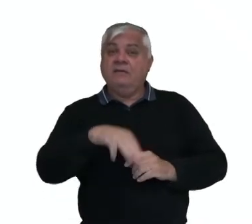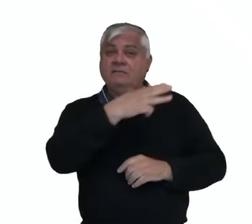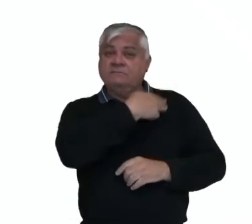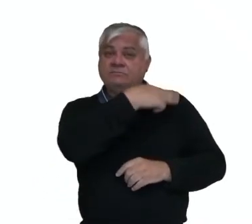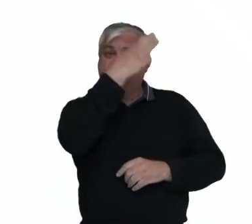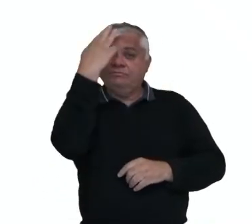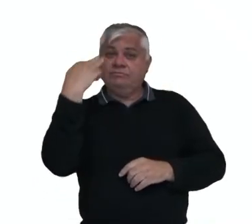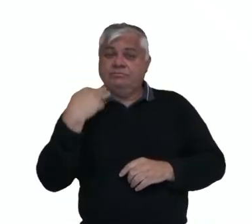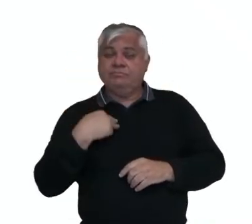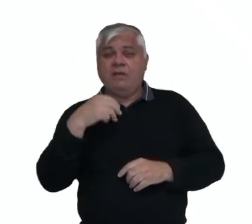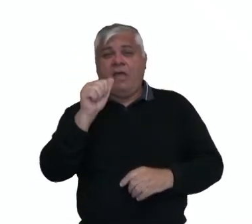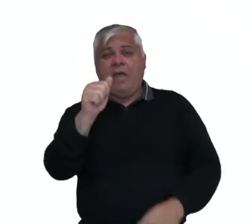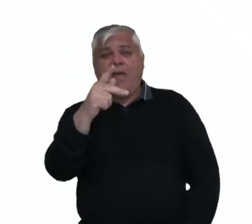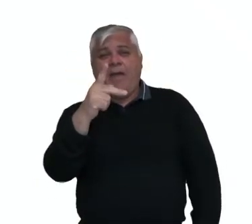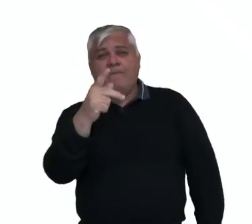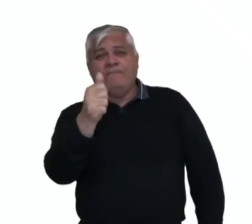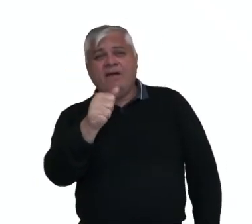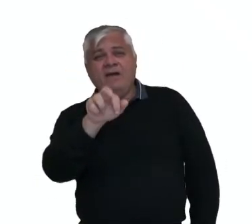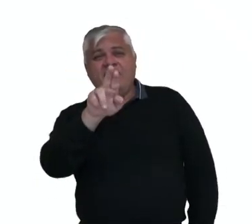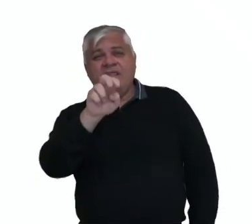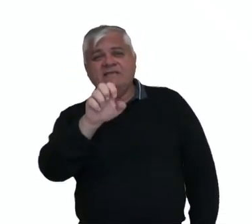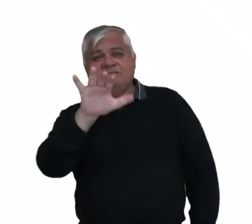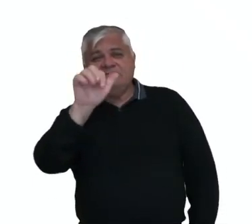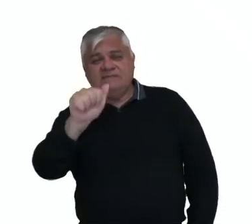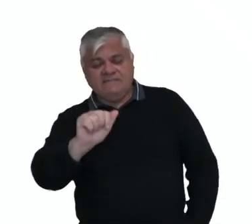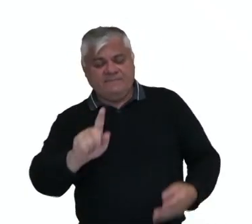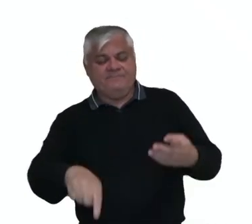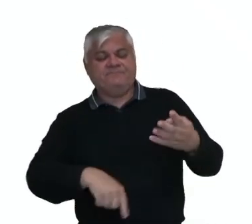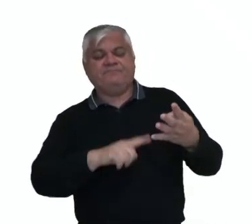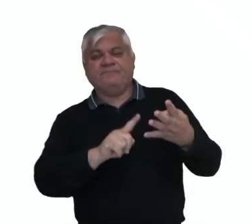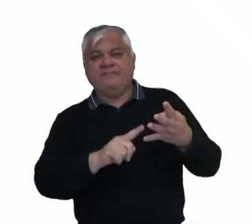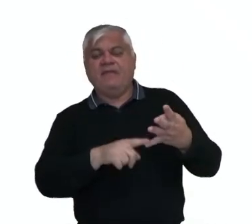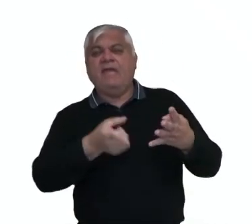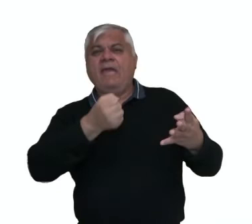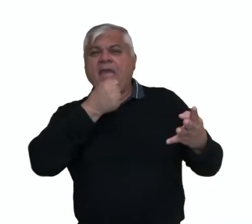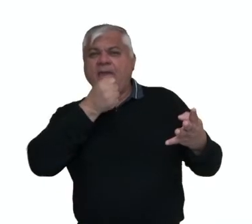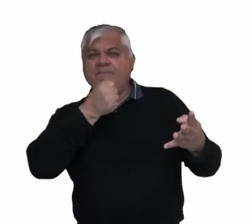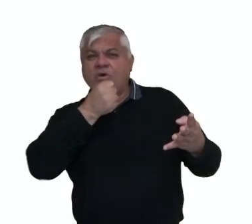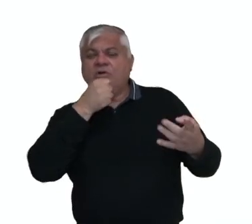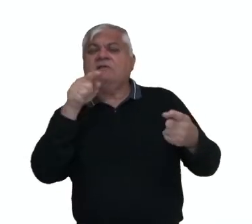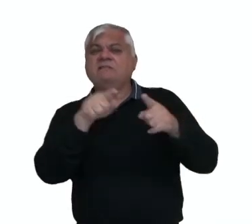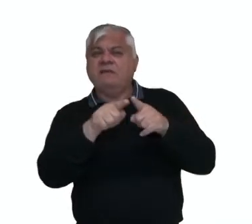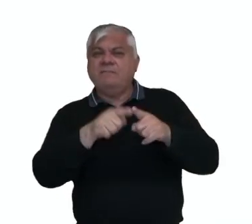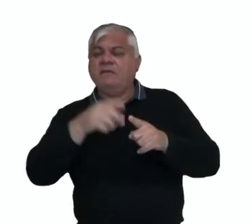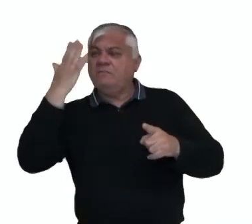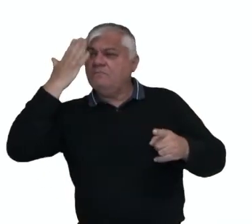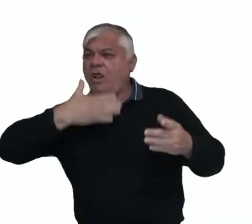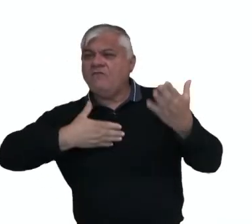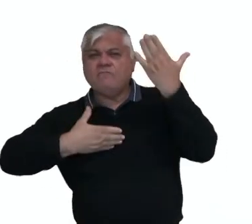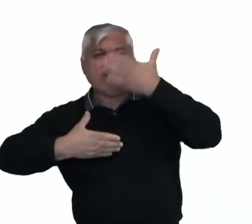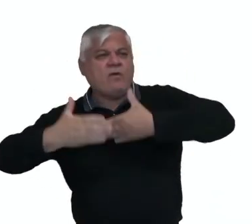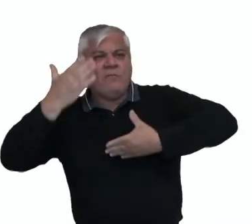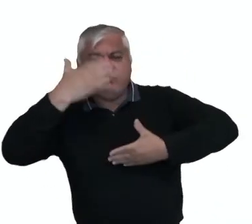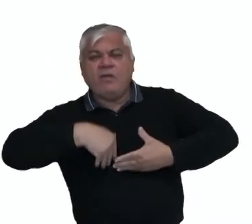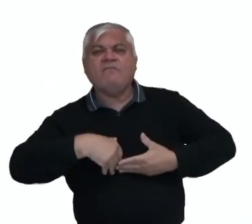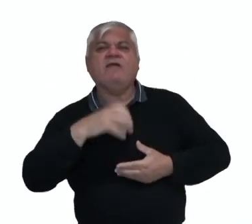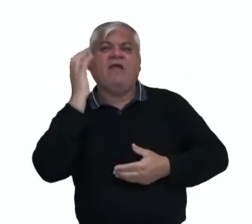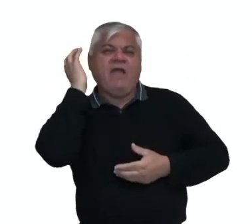como a padroeira do Brasil. O repórter Esso como a testemunha ocular da história